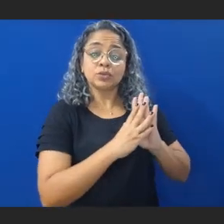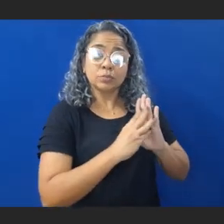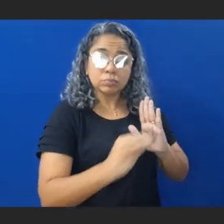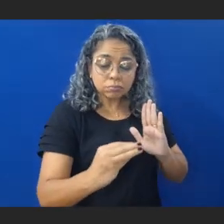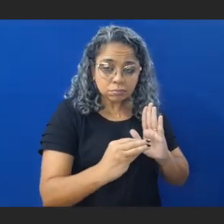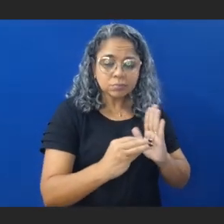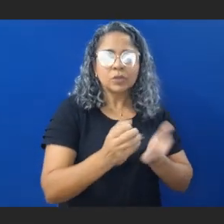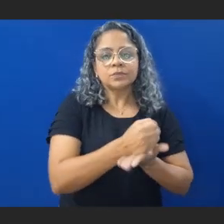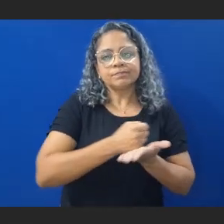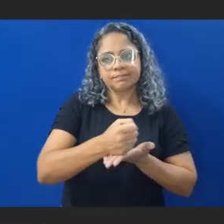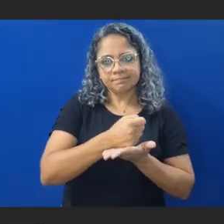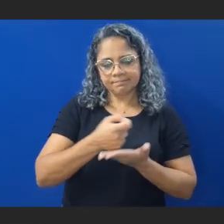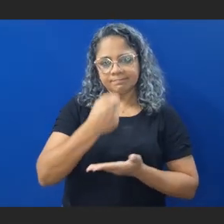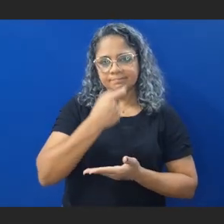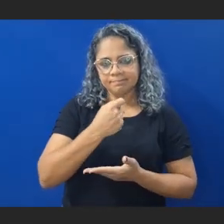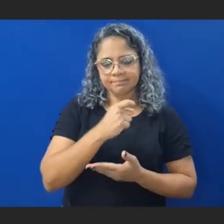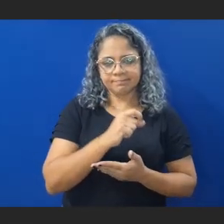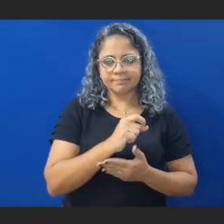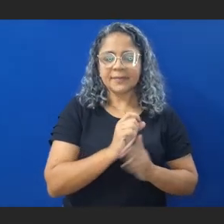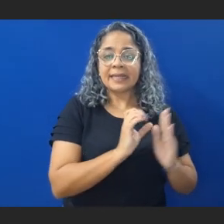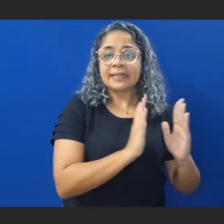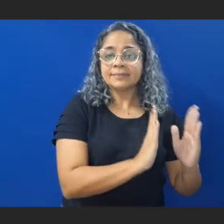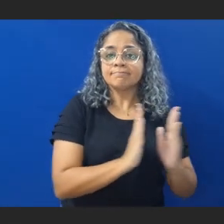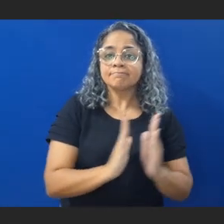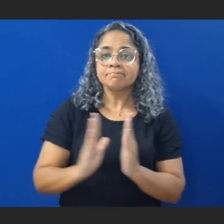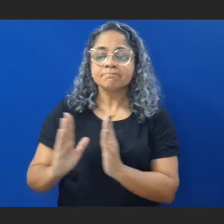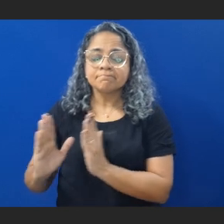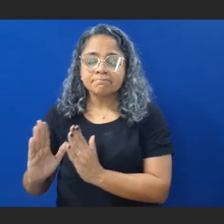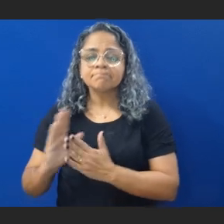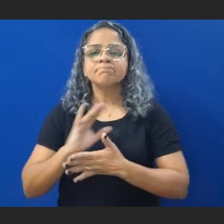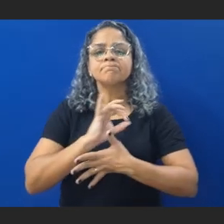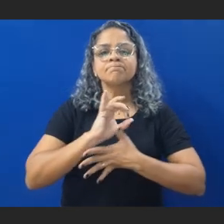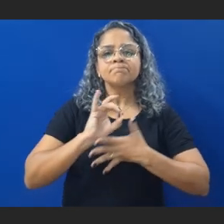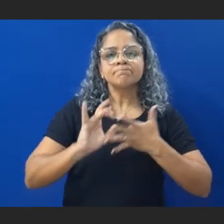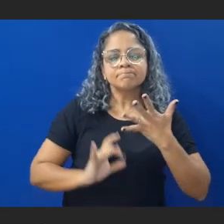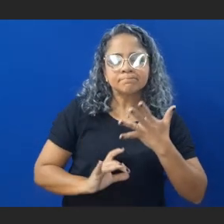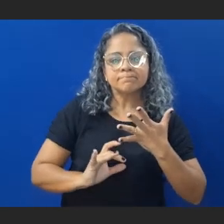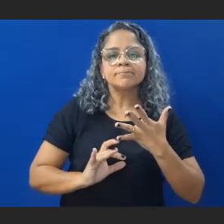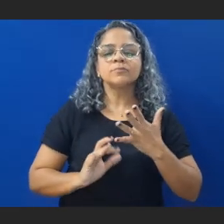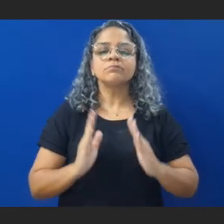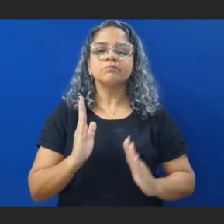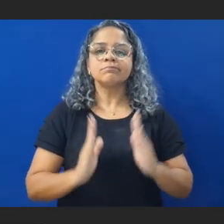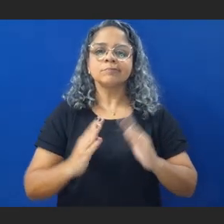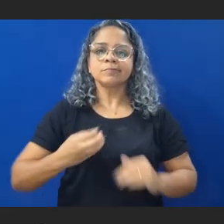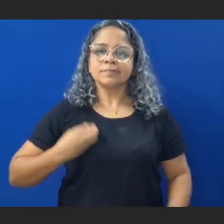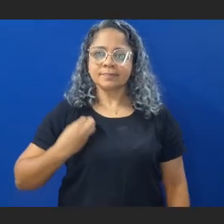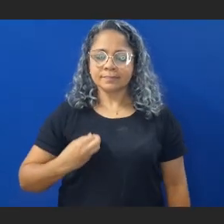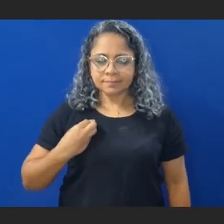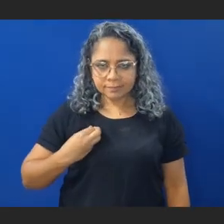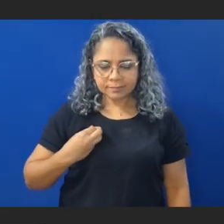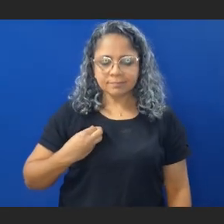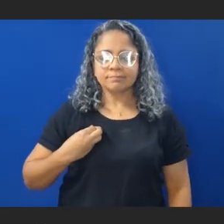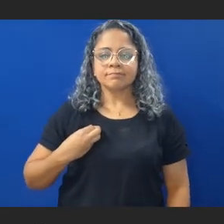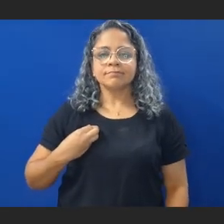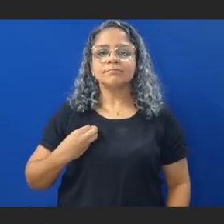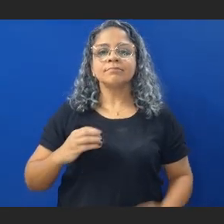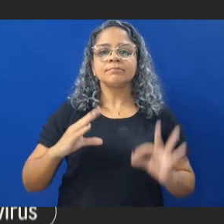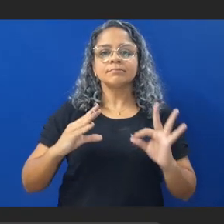de antirretrovirais, cada uma delas atuando em uma etapa diferente do ciclo de vida do vírus HIV.